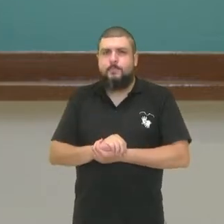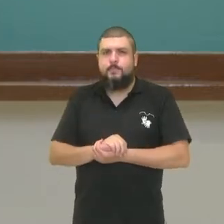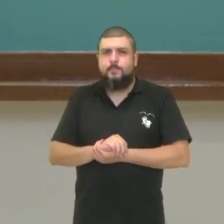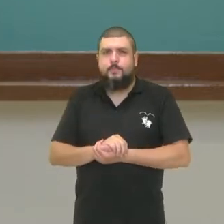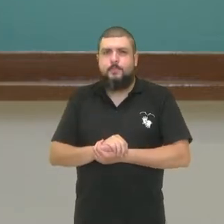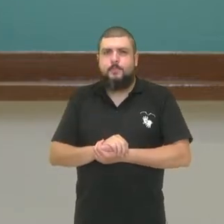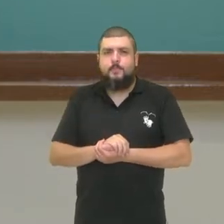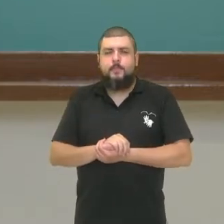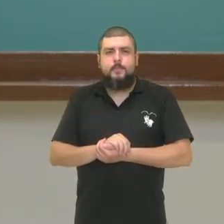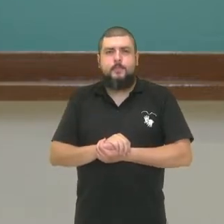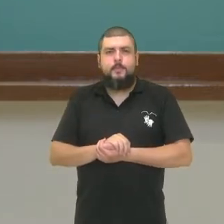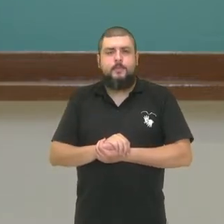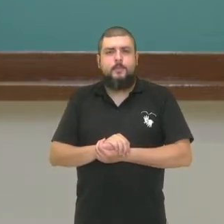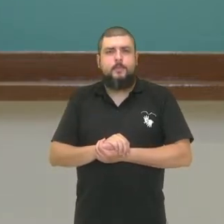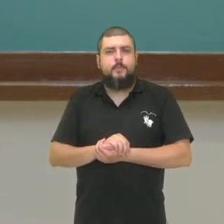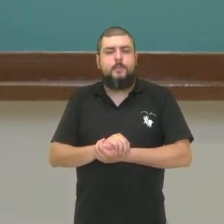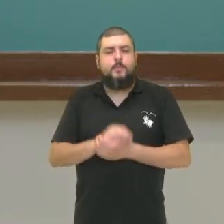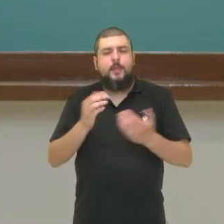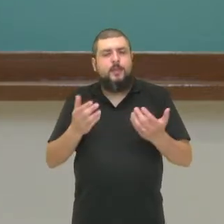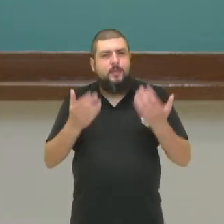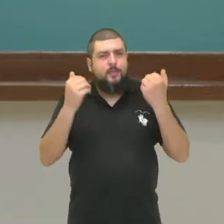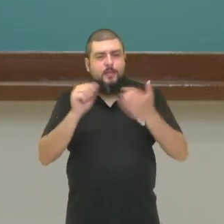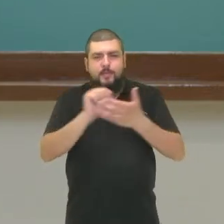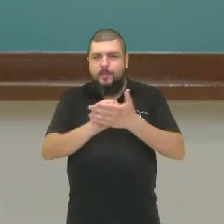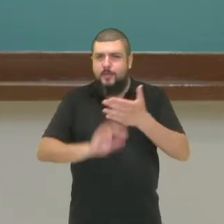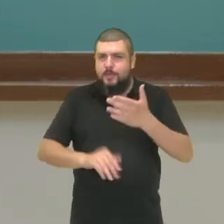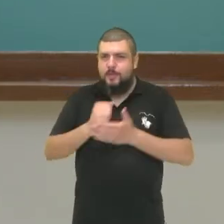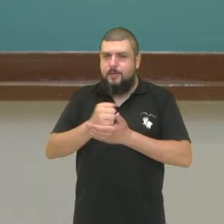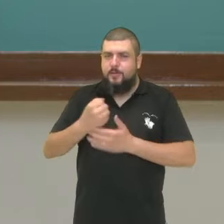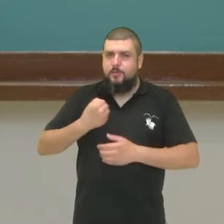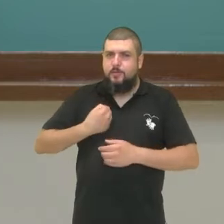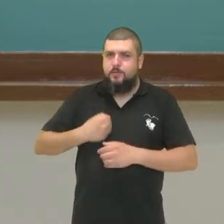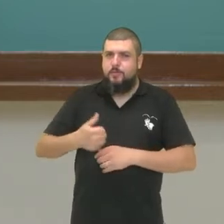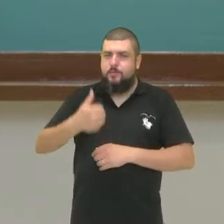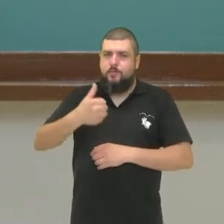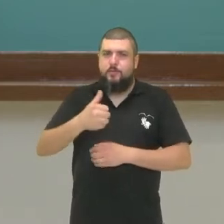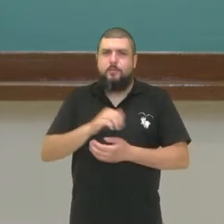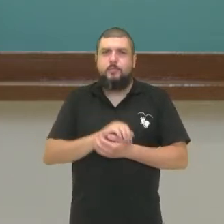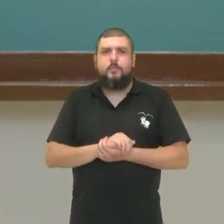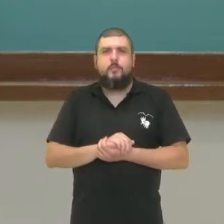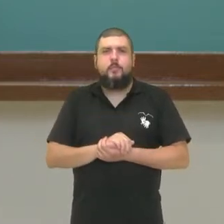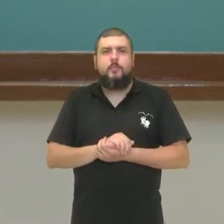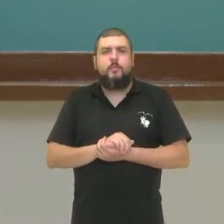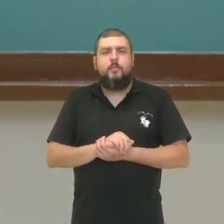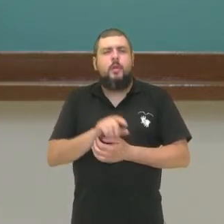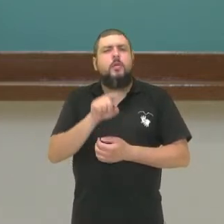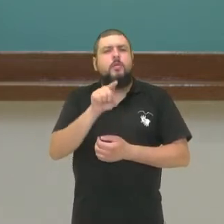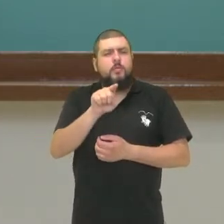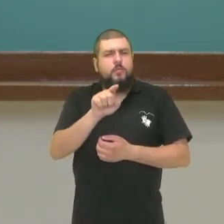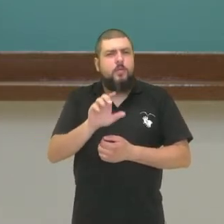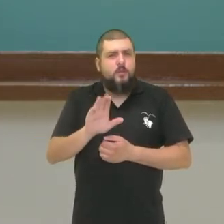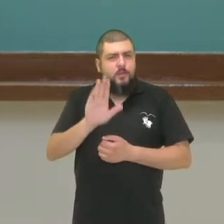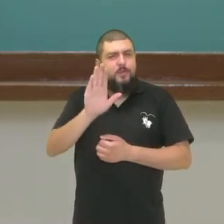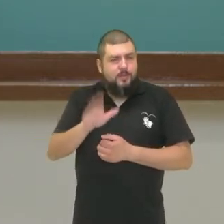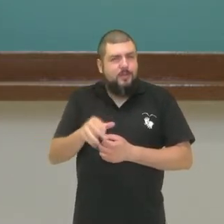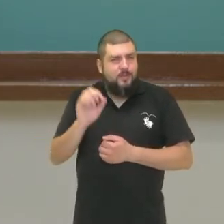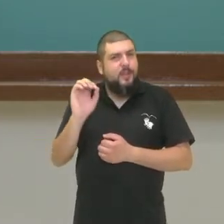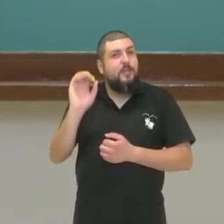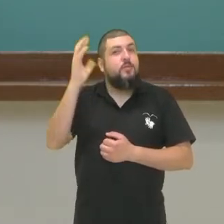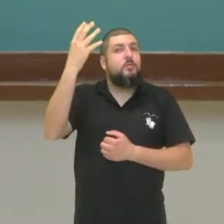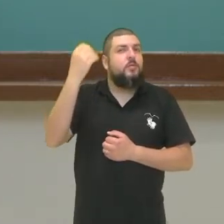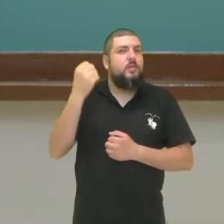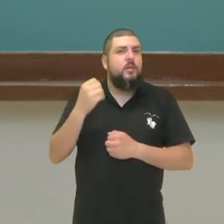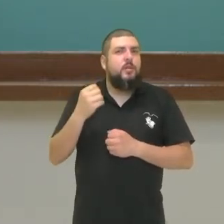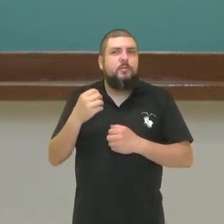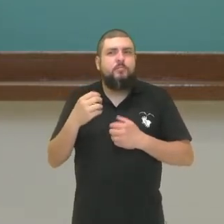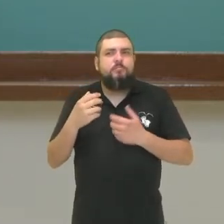você? Vamos para a atividade então número 1, vamos praticar um pouquinho. E você? Já precisou improvisar em algum